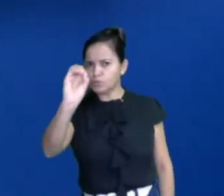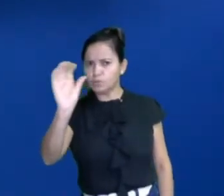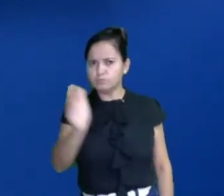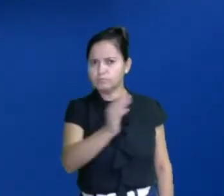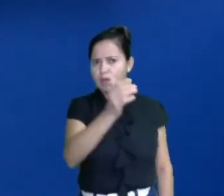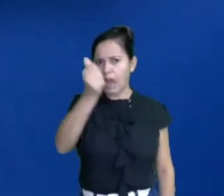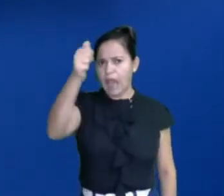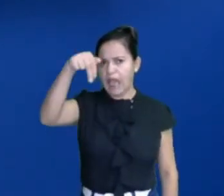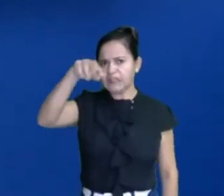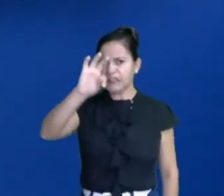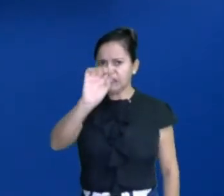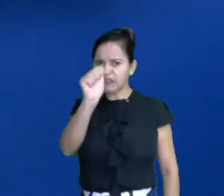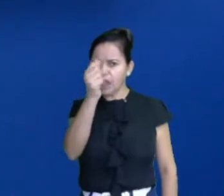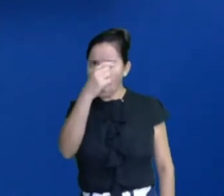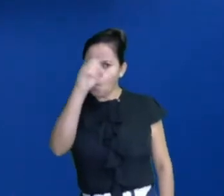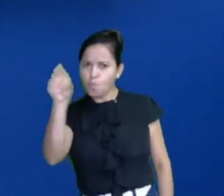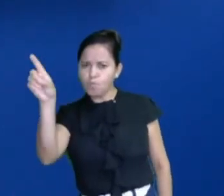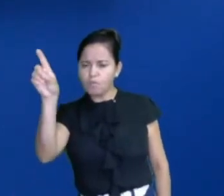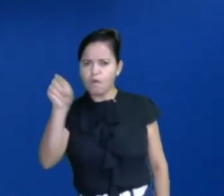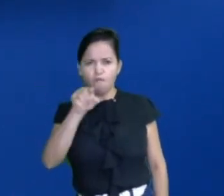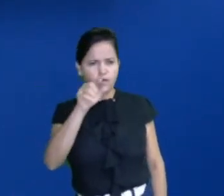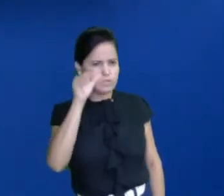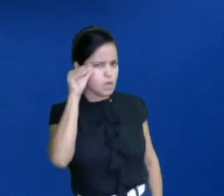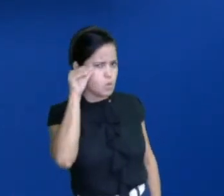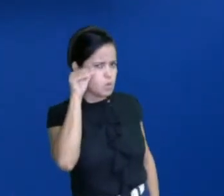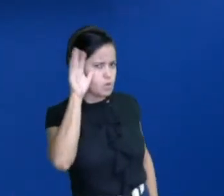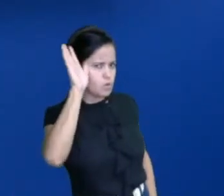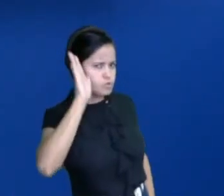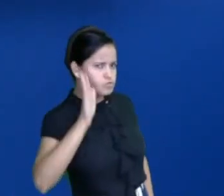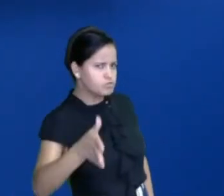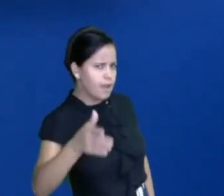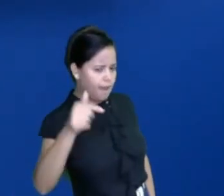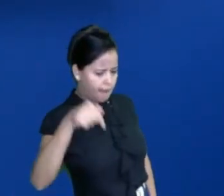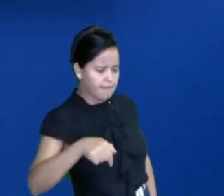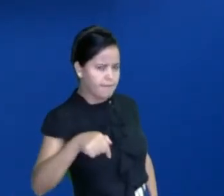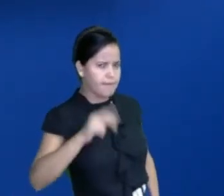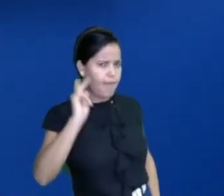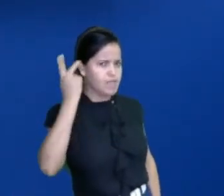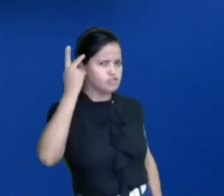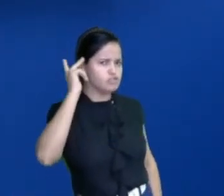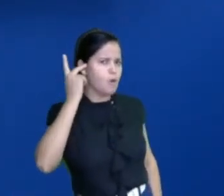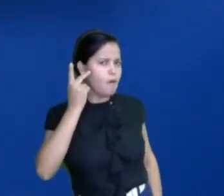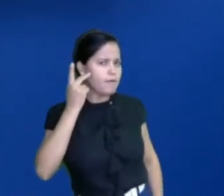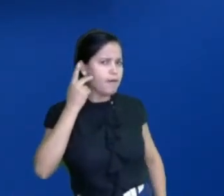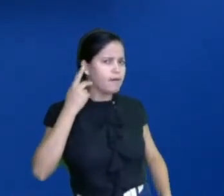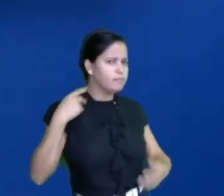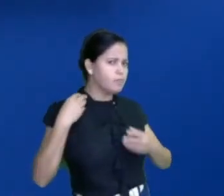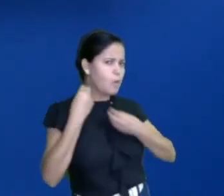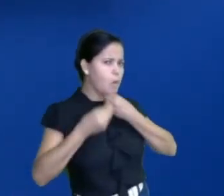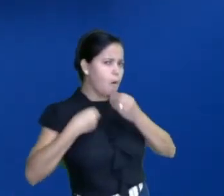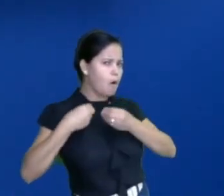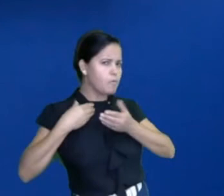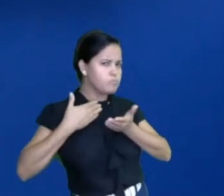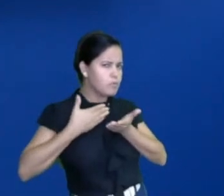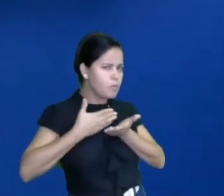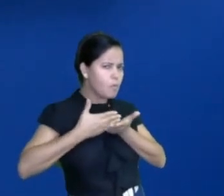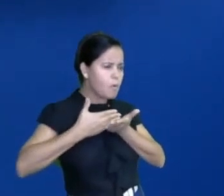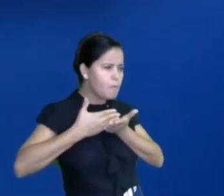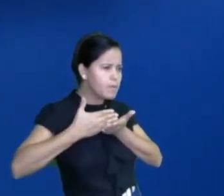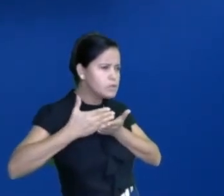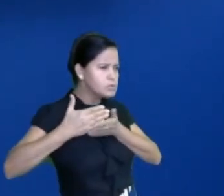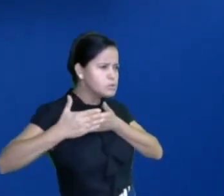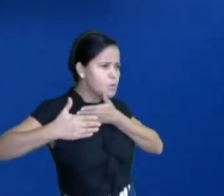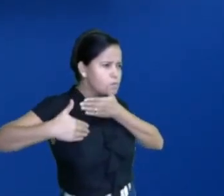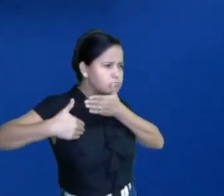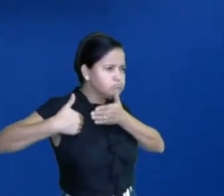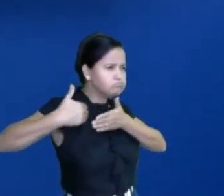a história da sua cidade? Como foi que desenrolou toda esse marco histórico que